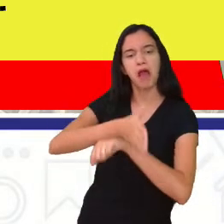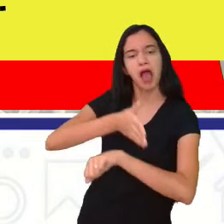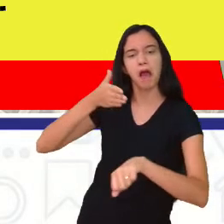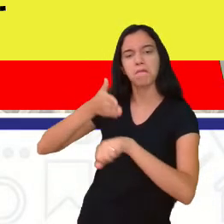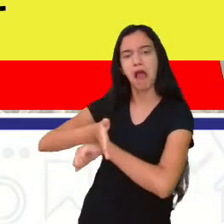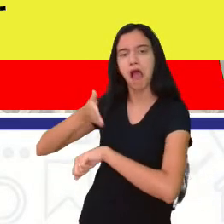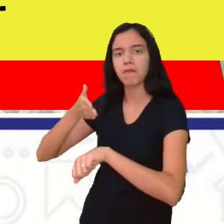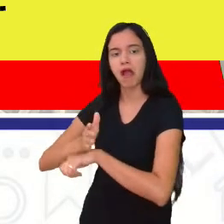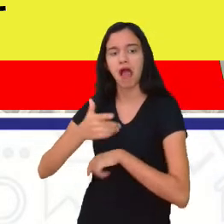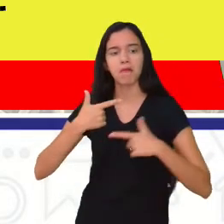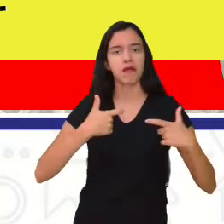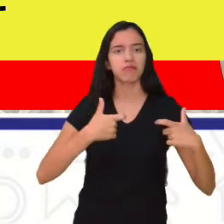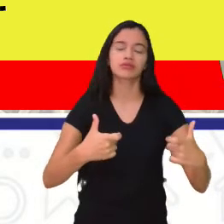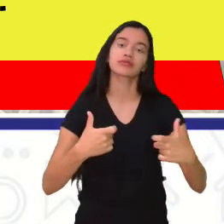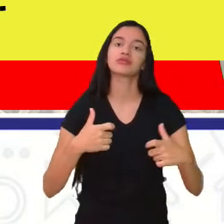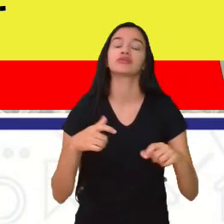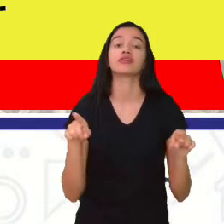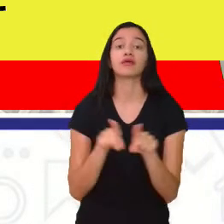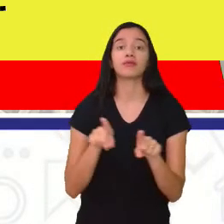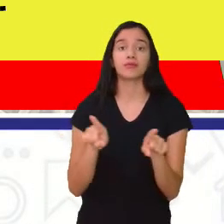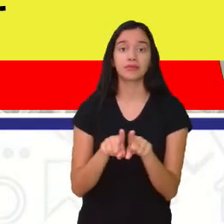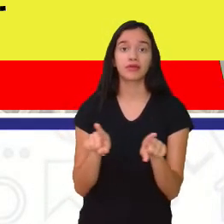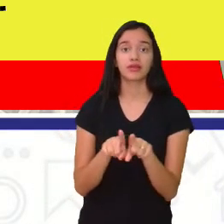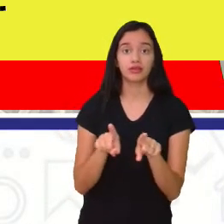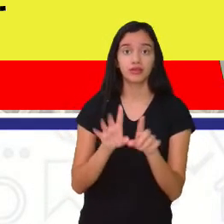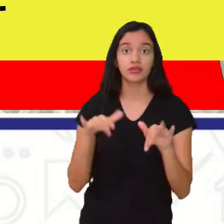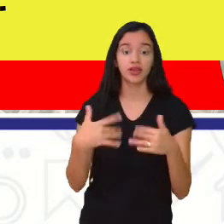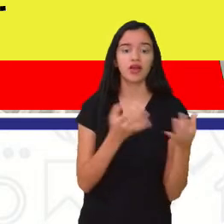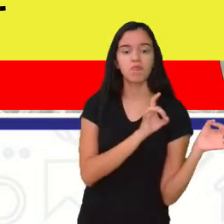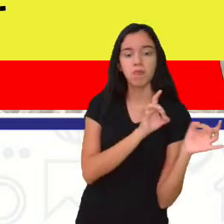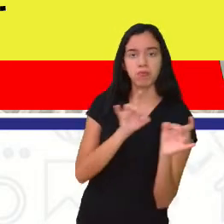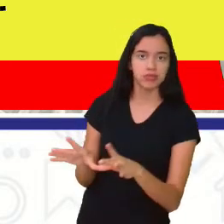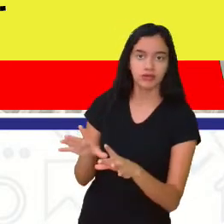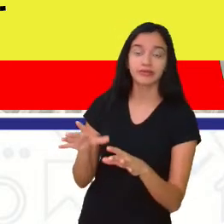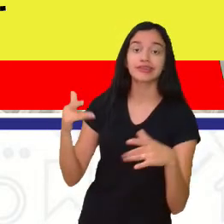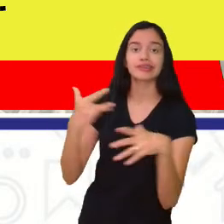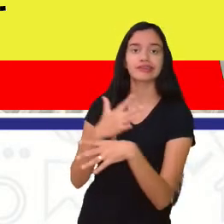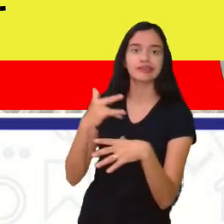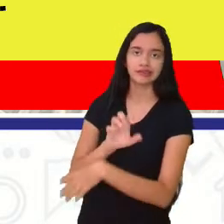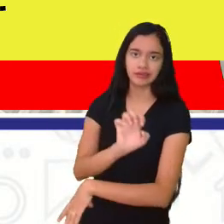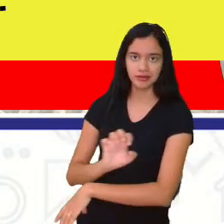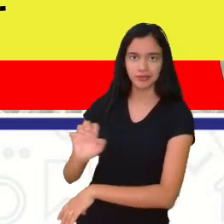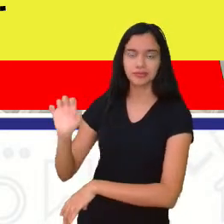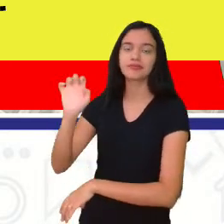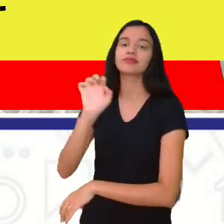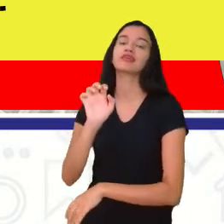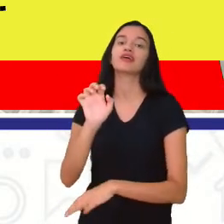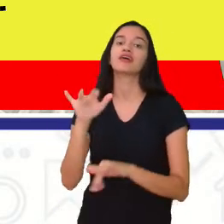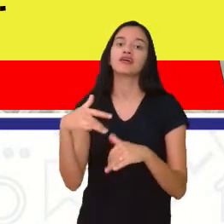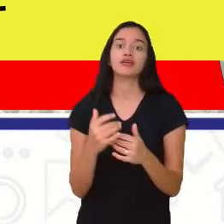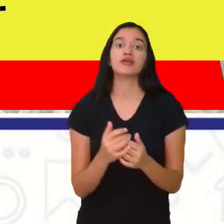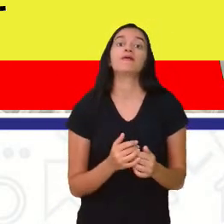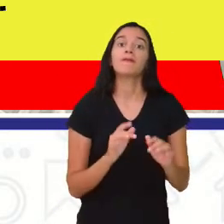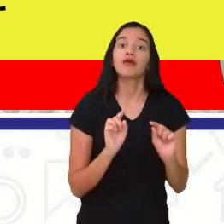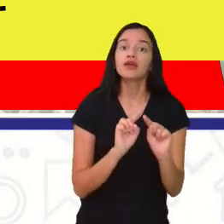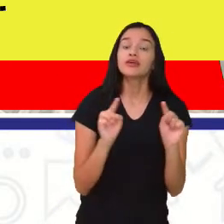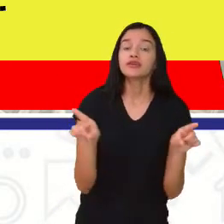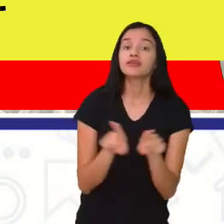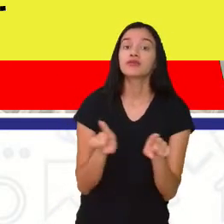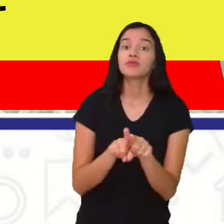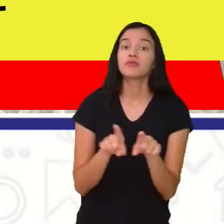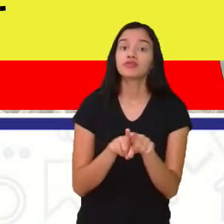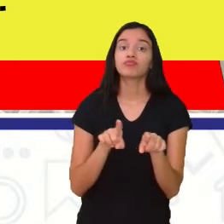muito interessante, né, que vale a pena vocês assistirem, chamado O Último dos Moicanos, né? Então,